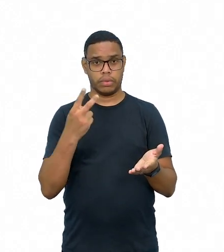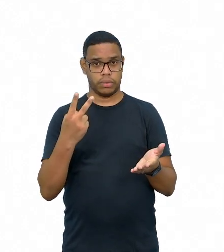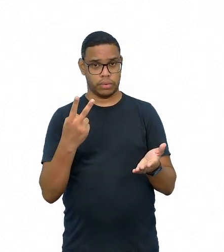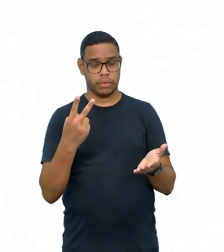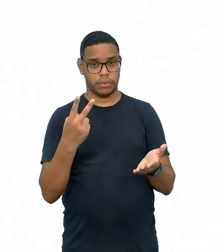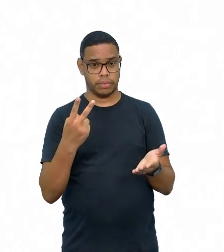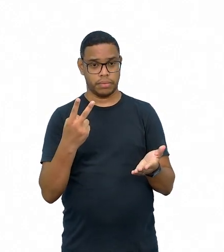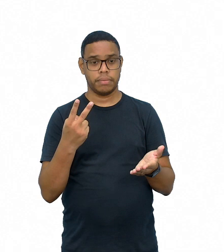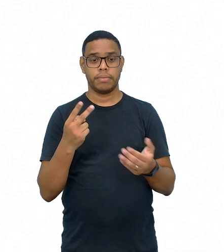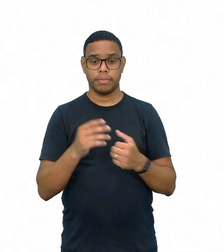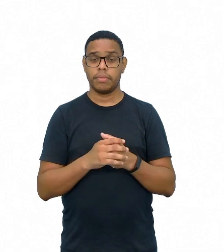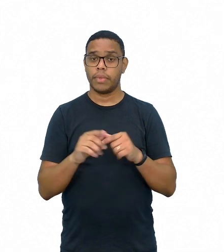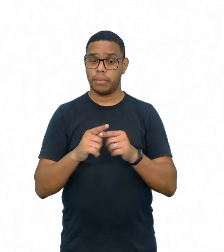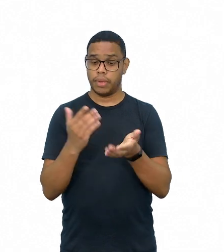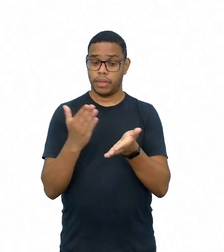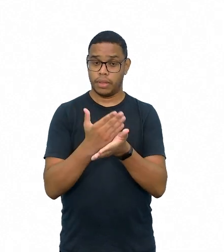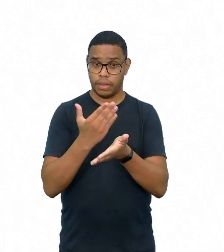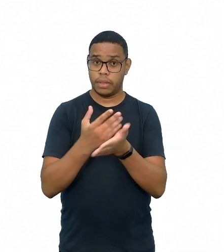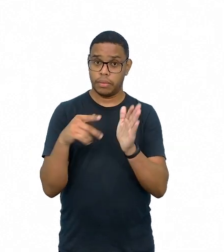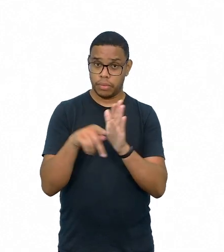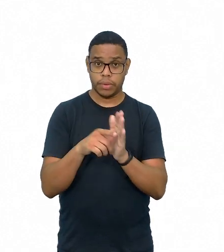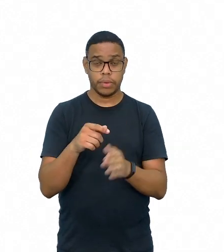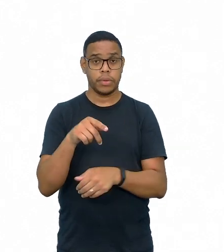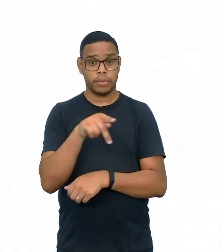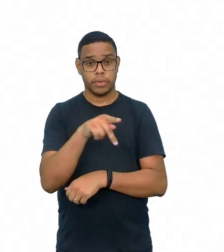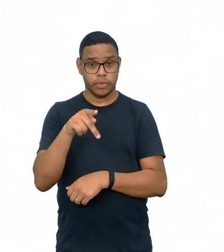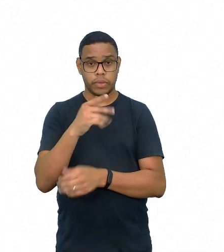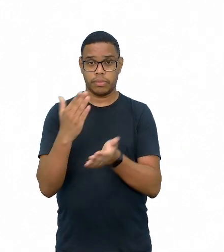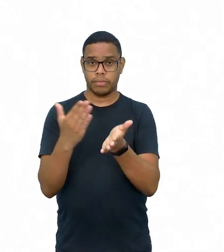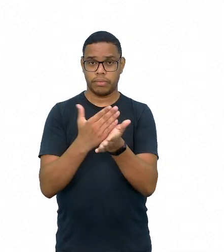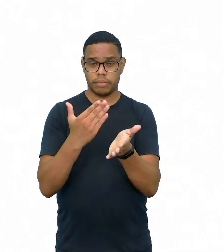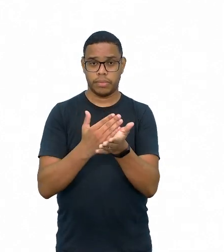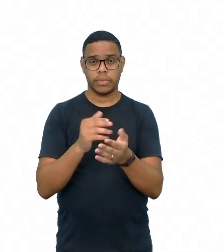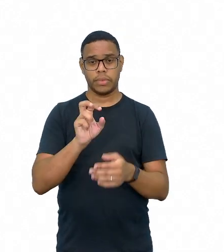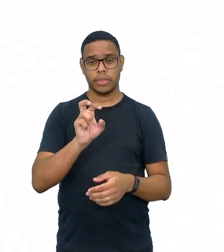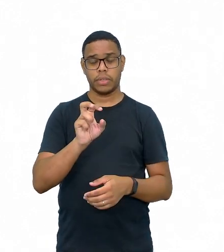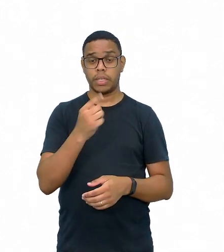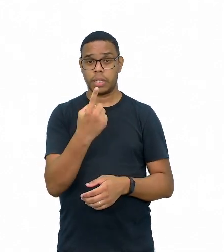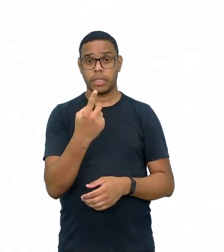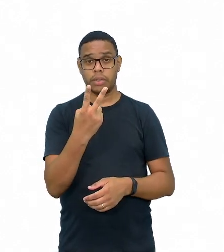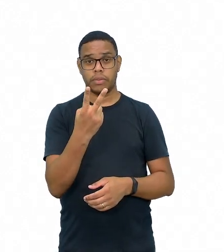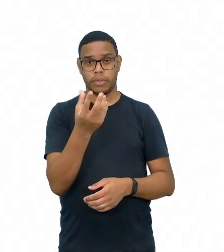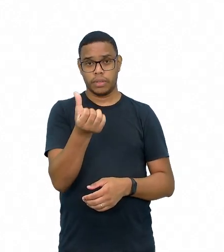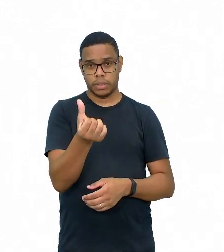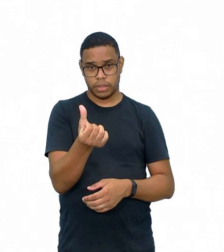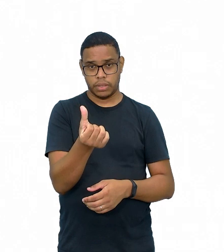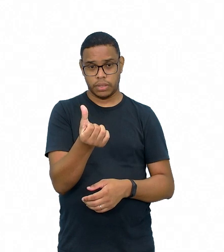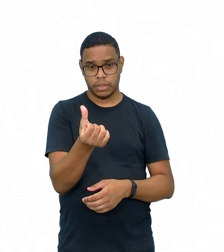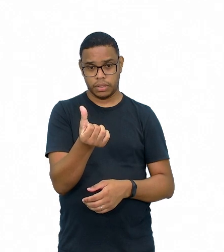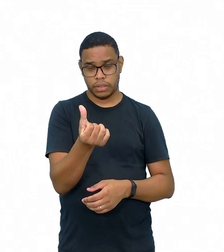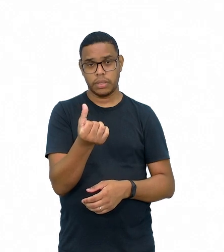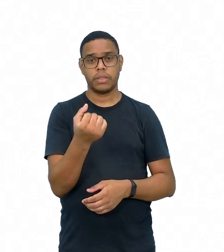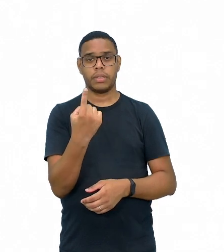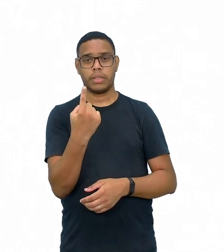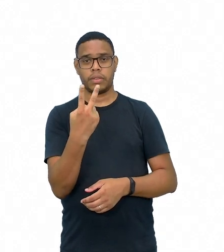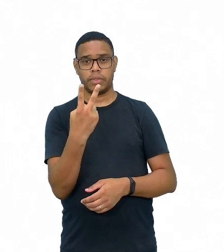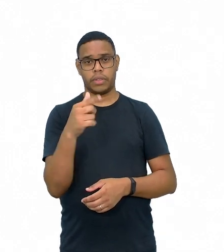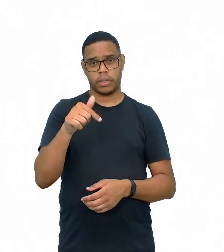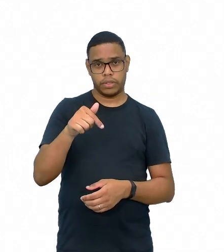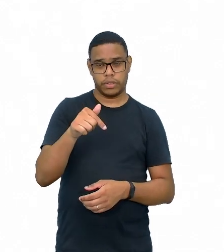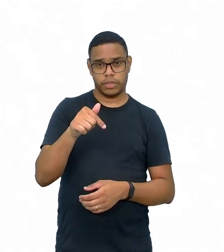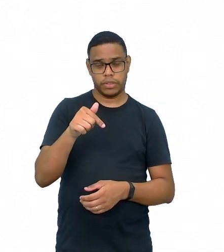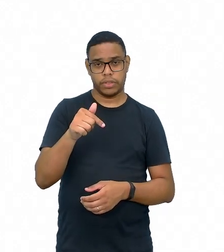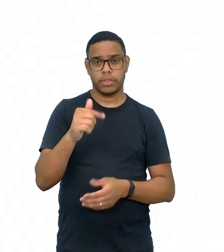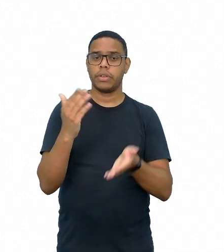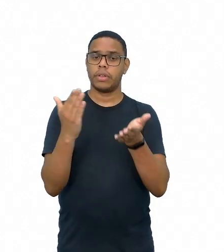152. E no material do professor, ela está na página 126, né, e a outra na 127, tá?